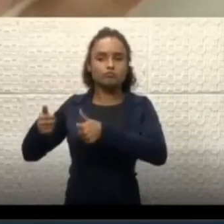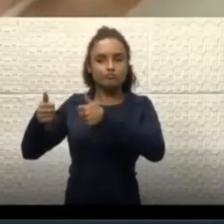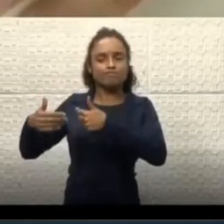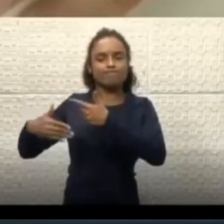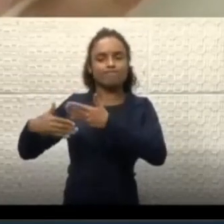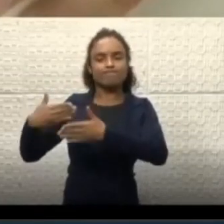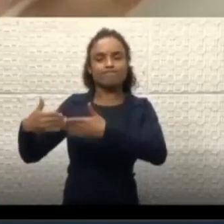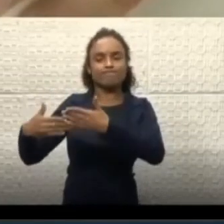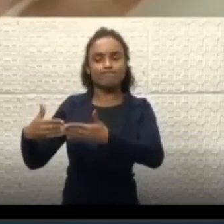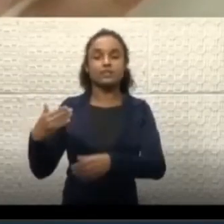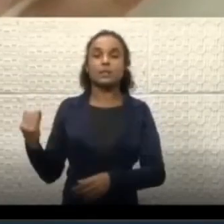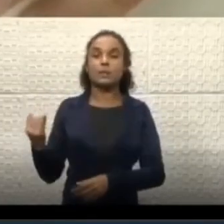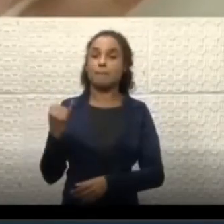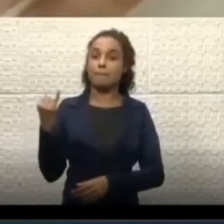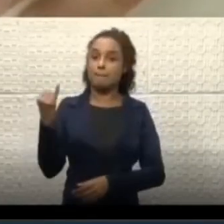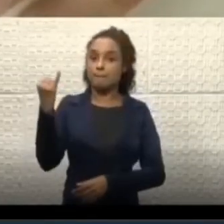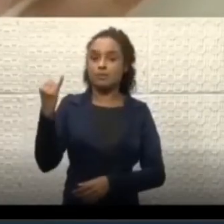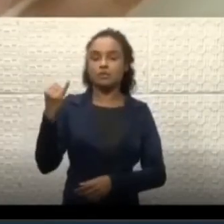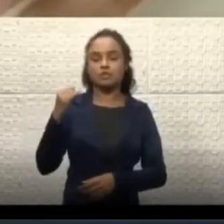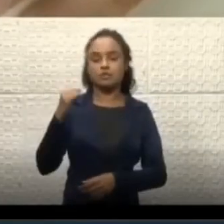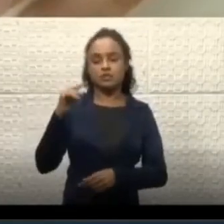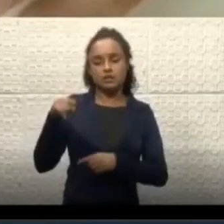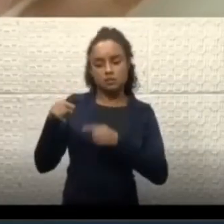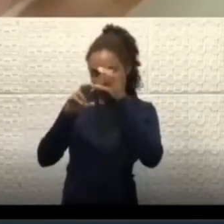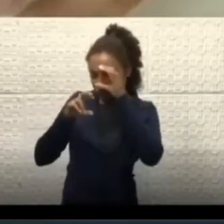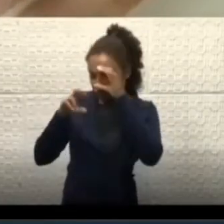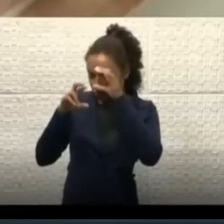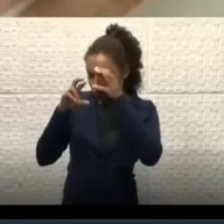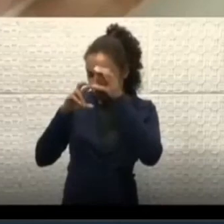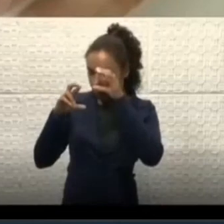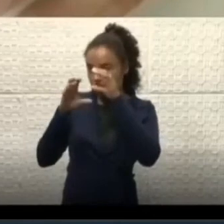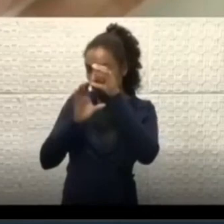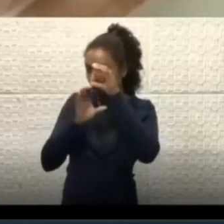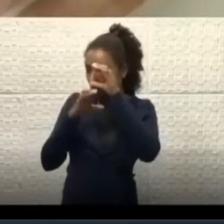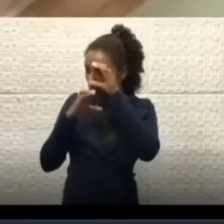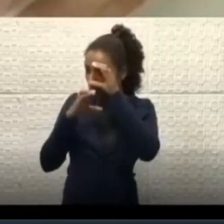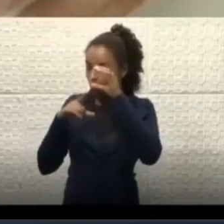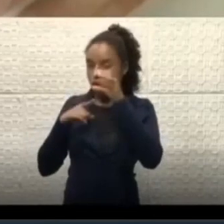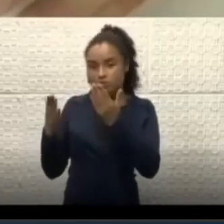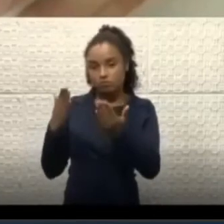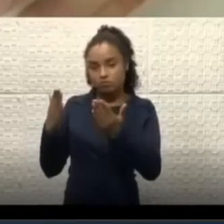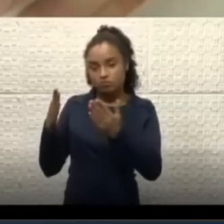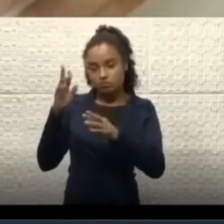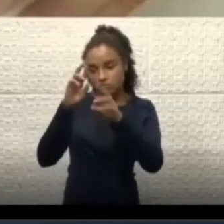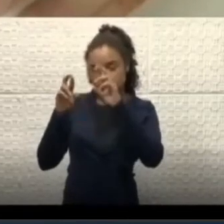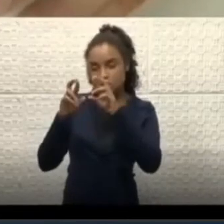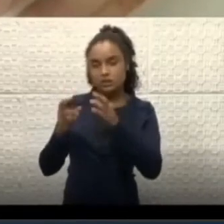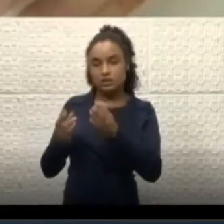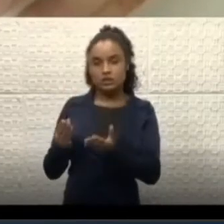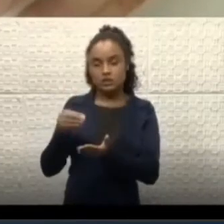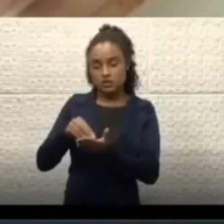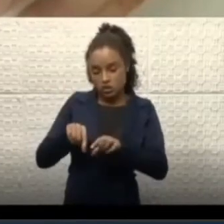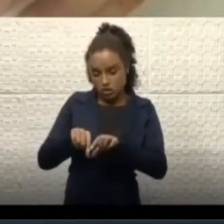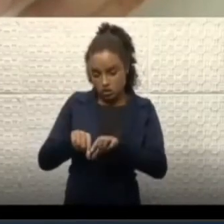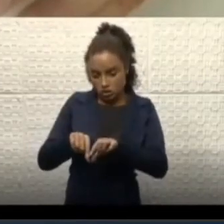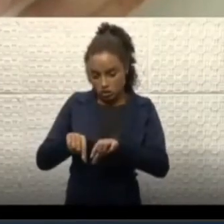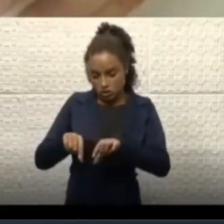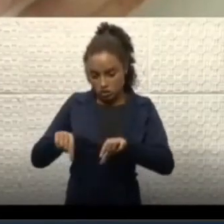E é fundamental depois, na hora que a gente for fazer a leitura. A leitura que eu digo é colocar esse